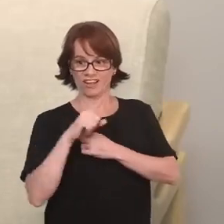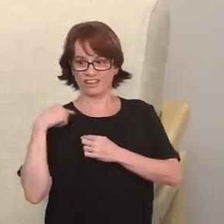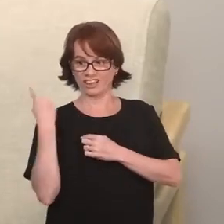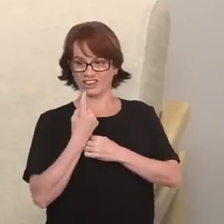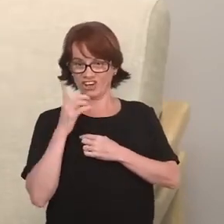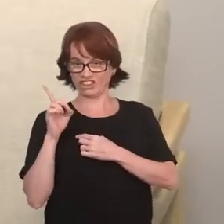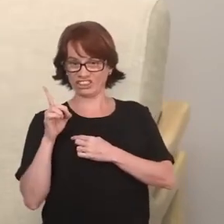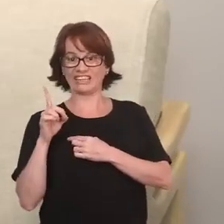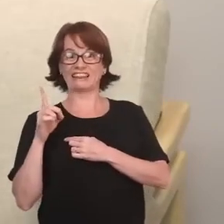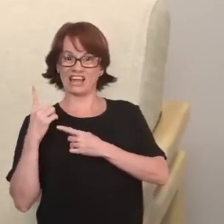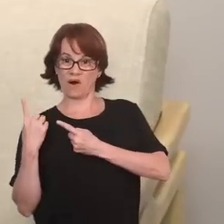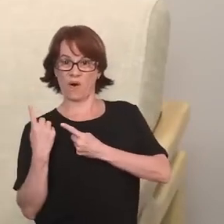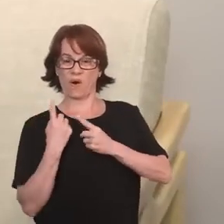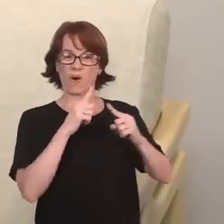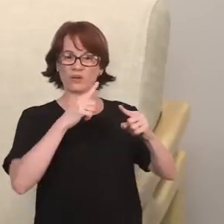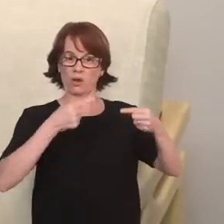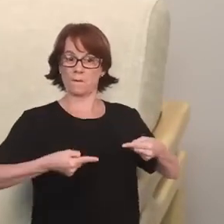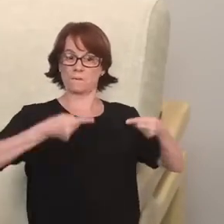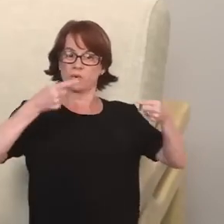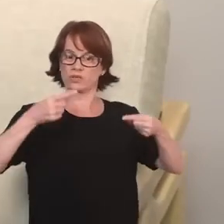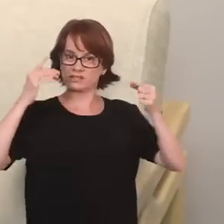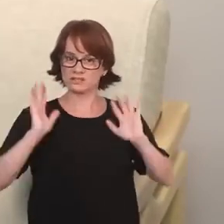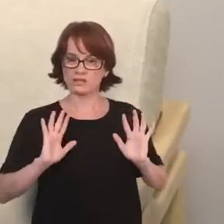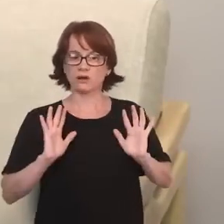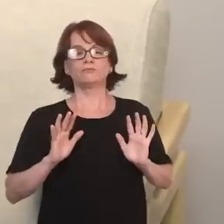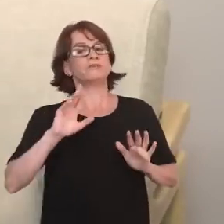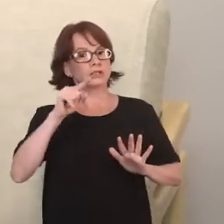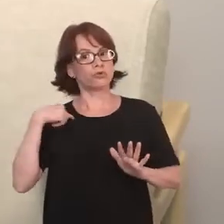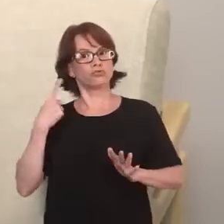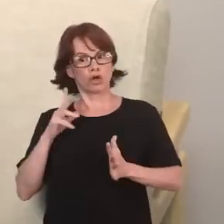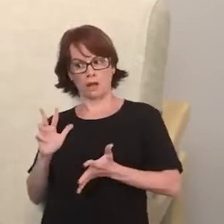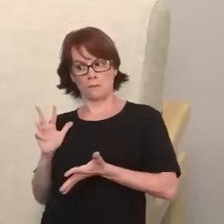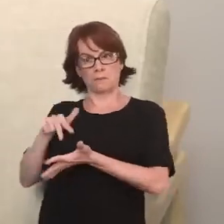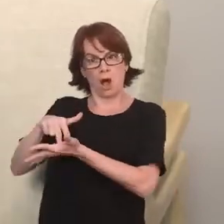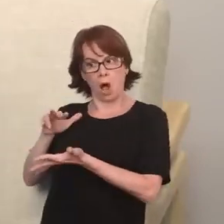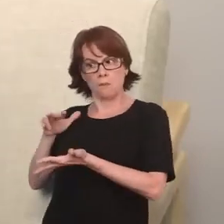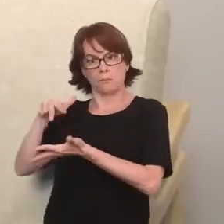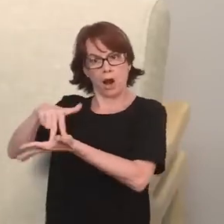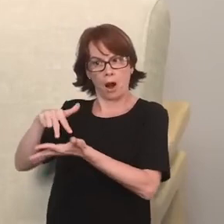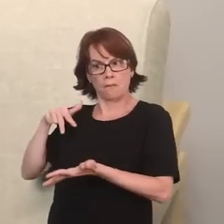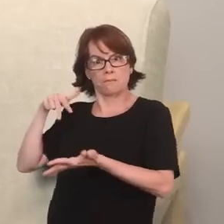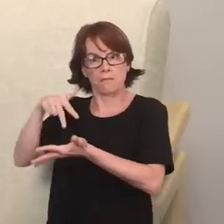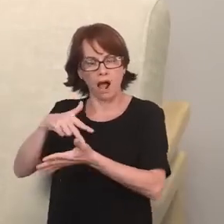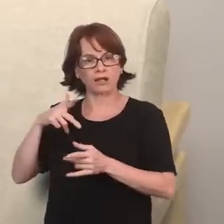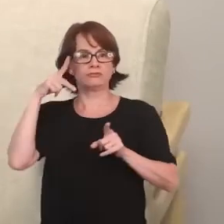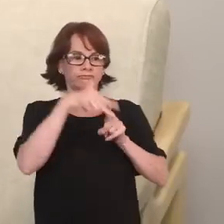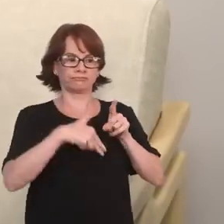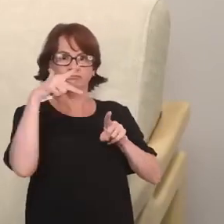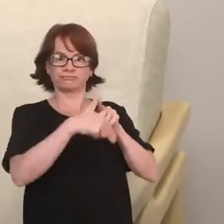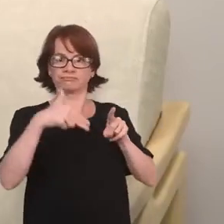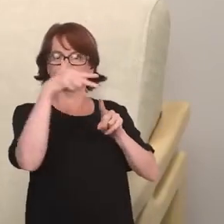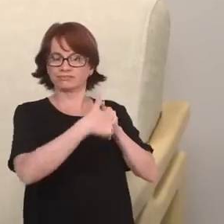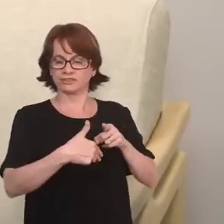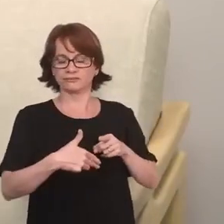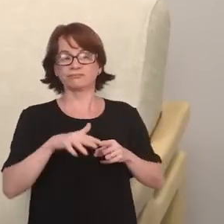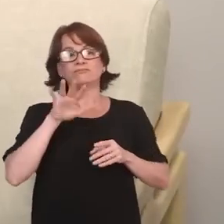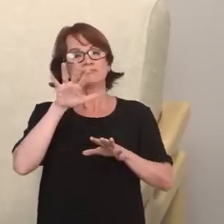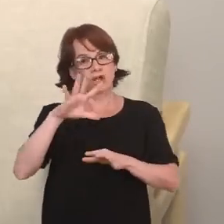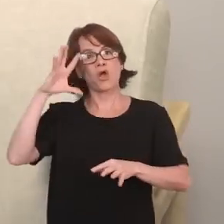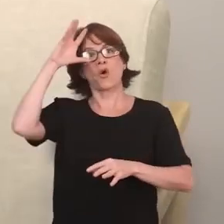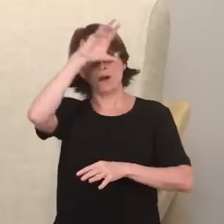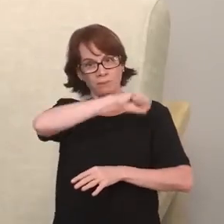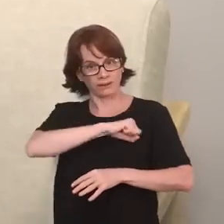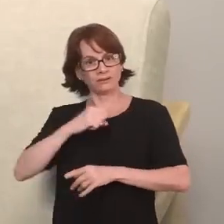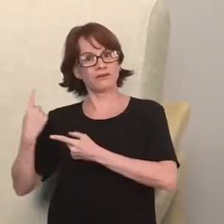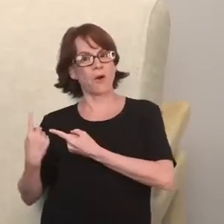tribuna, esgotar todo o tempo, falar muito, fazer questão de ordem, obstruir. Posso dizer o seguinte, aprendi a fazer